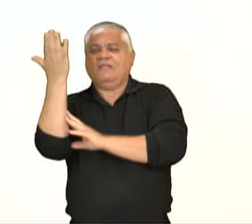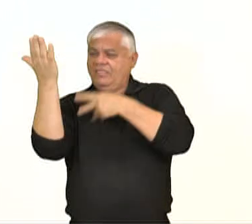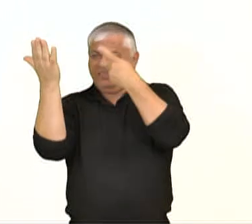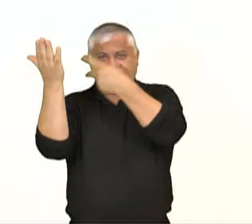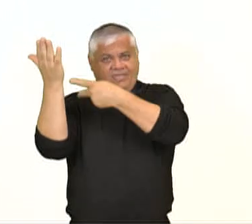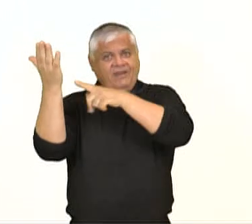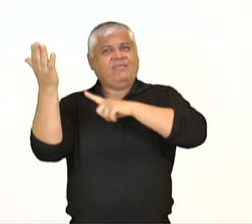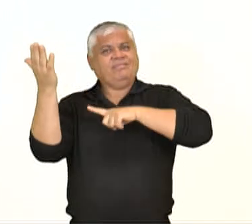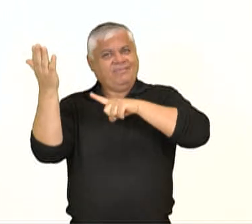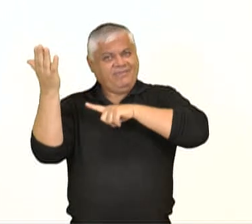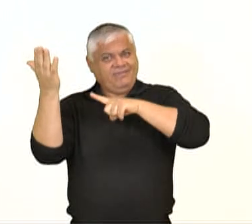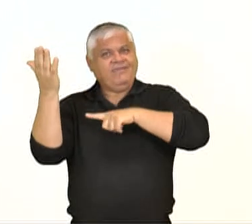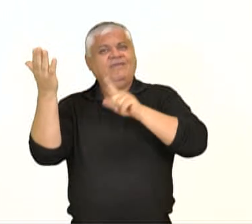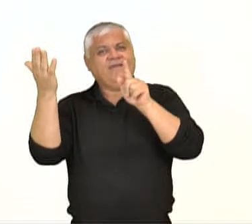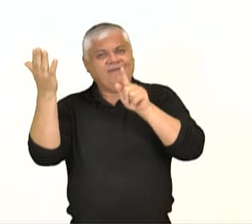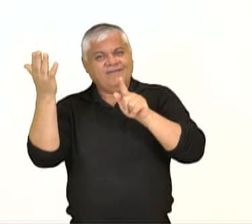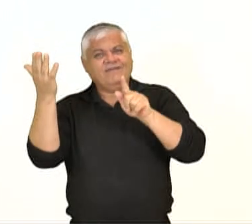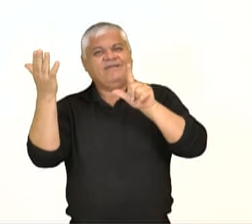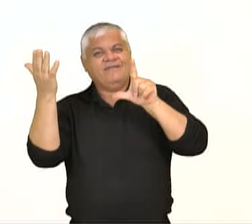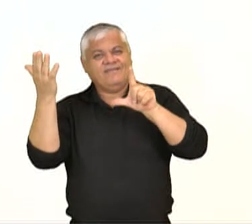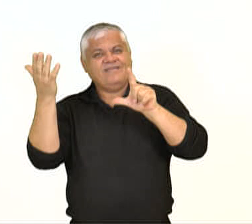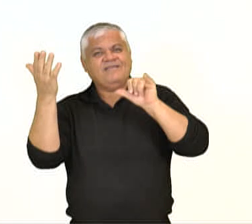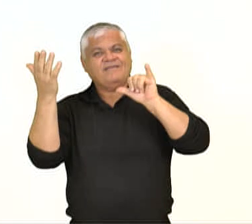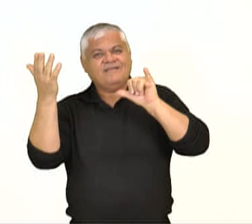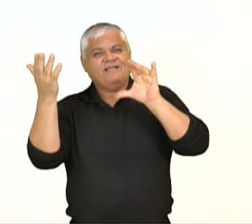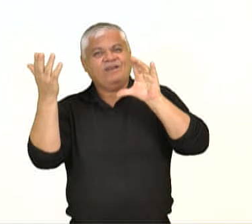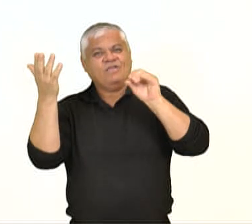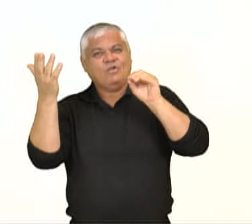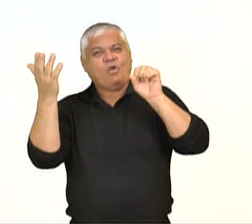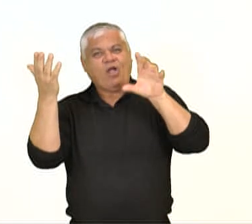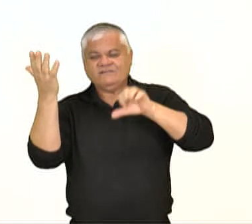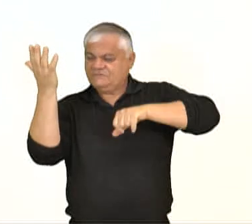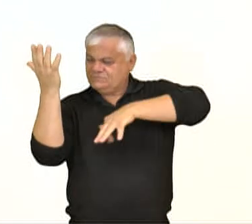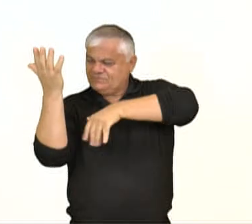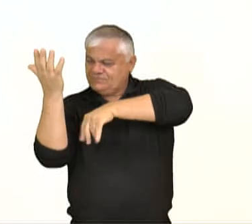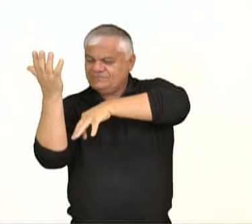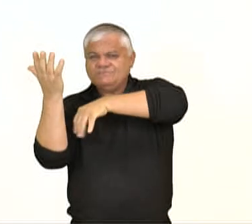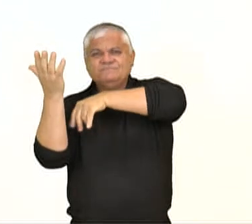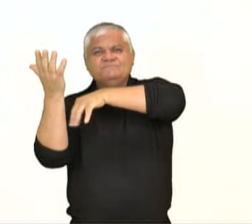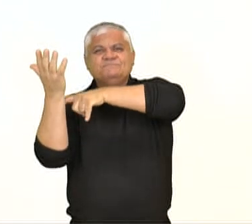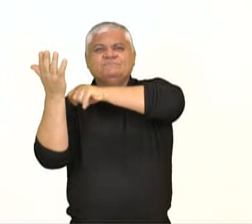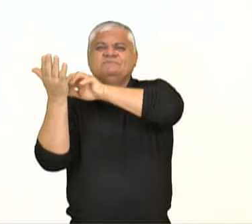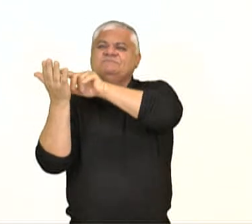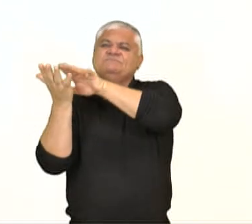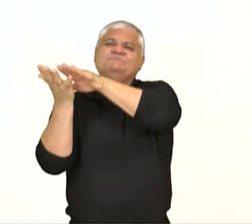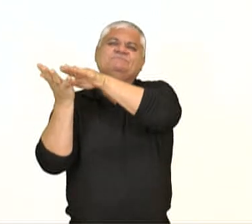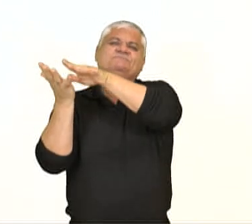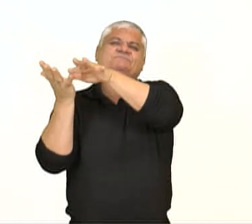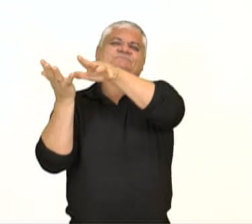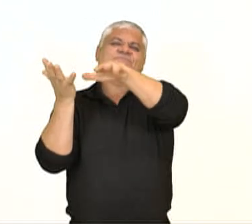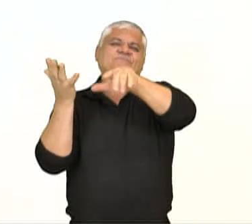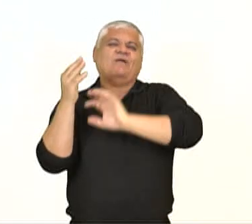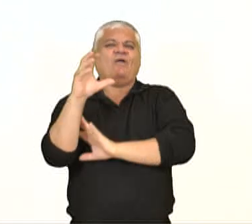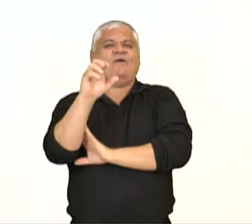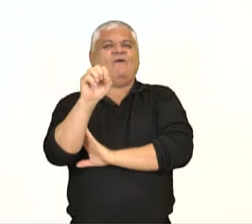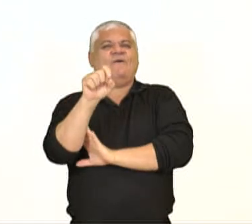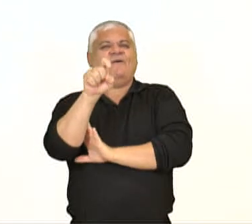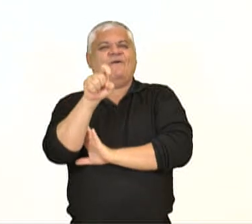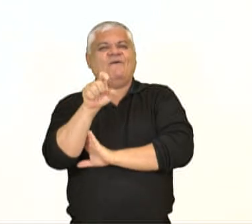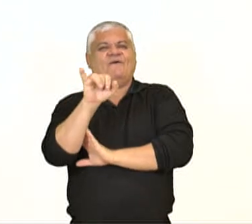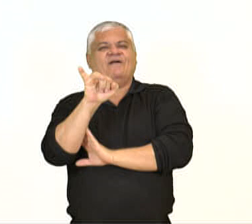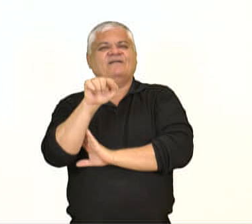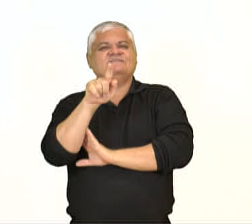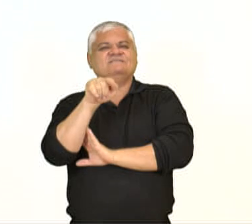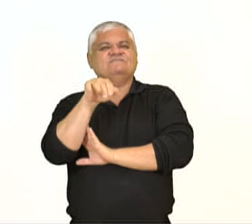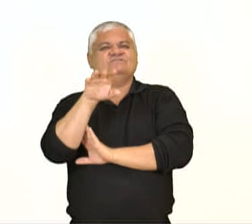substância nutritiva ali da planta. E vai liberar, então, o gás oxigênio, né? Que é importante